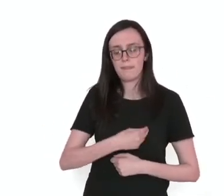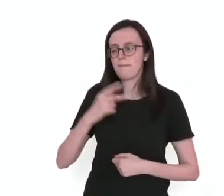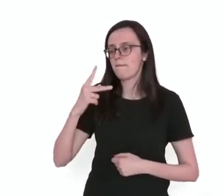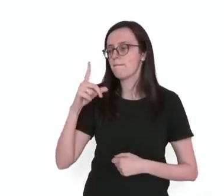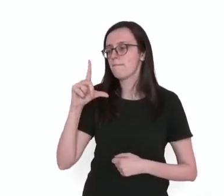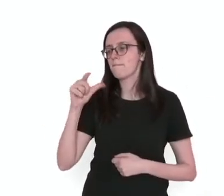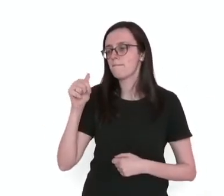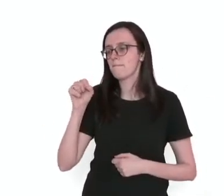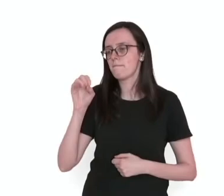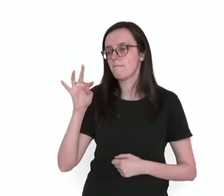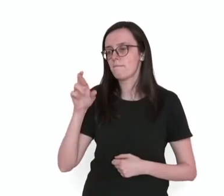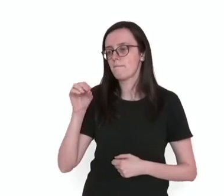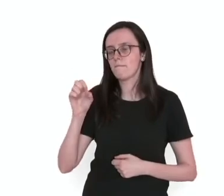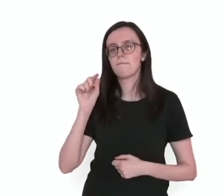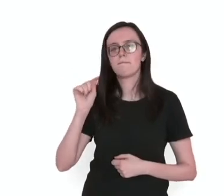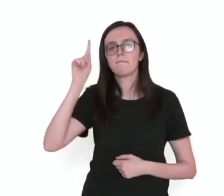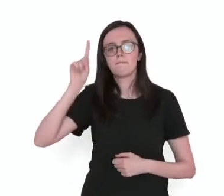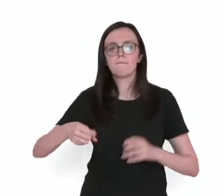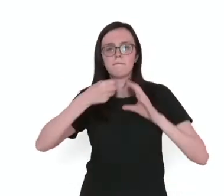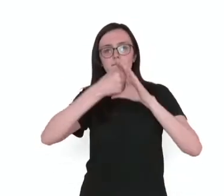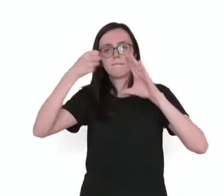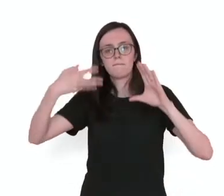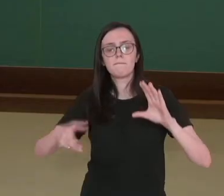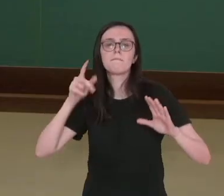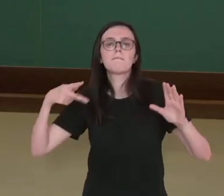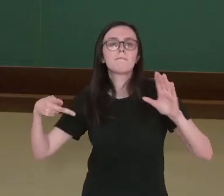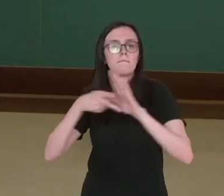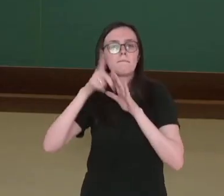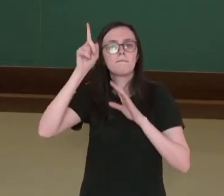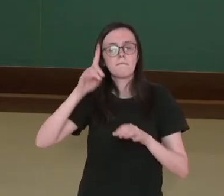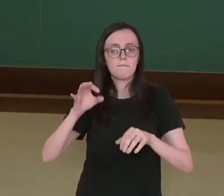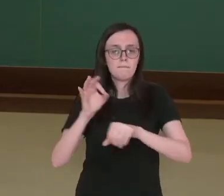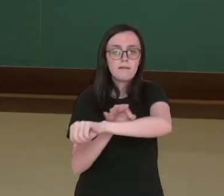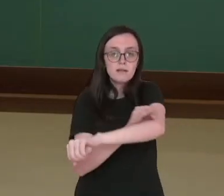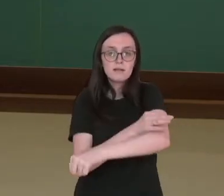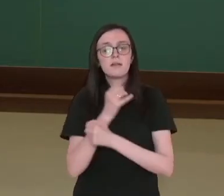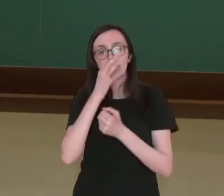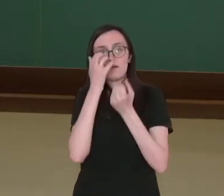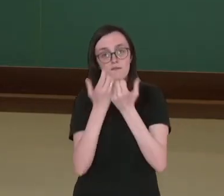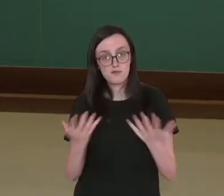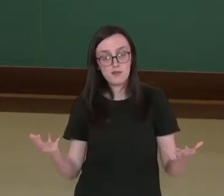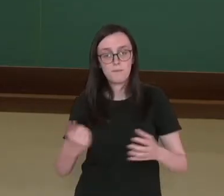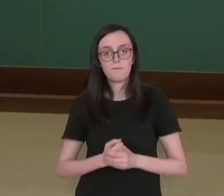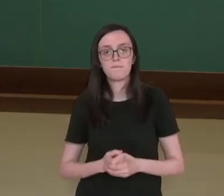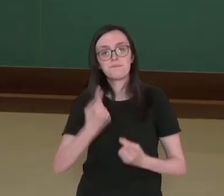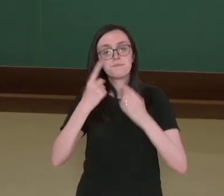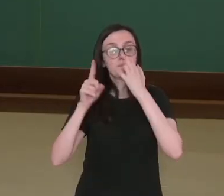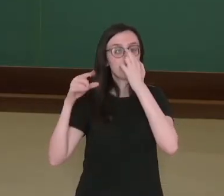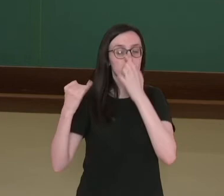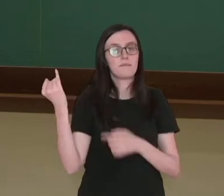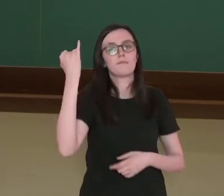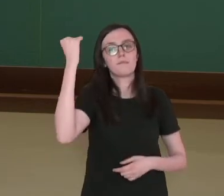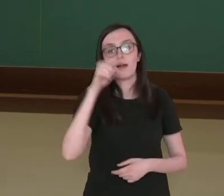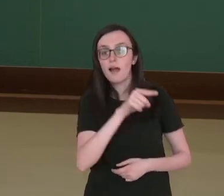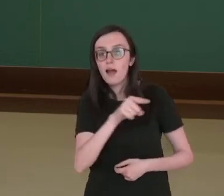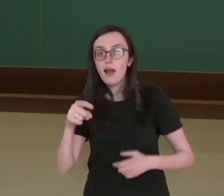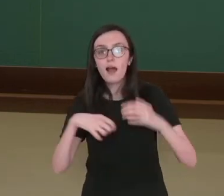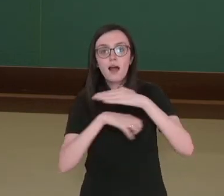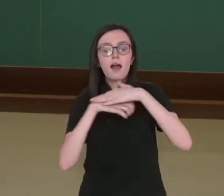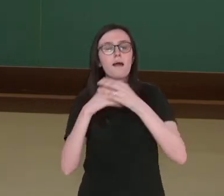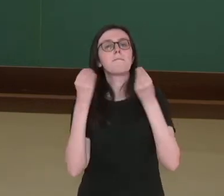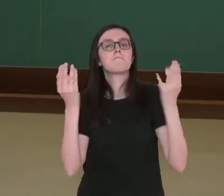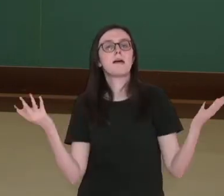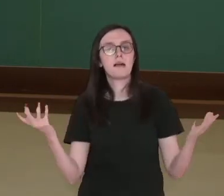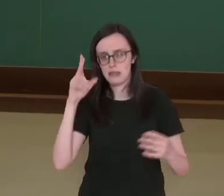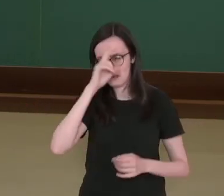plastos, por exemplo, é uma característica típica da célula vegetal. Qual a importância dessa estrutura?